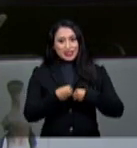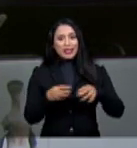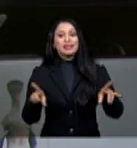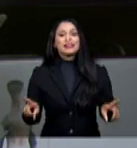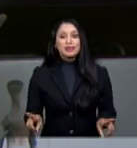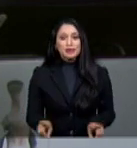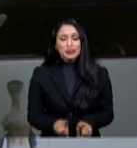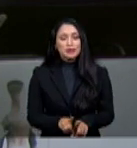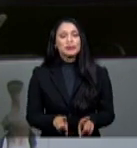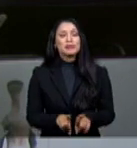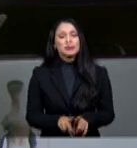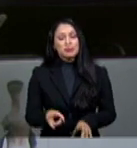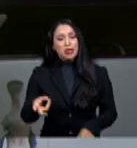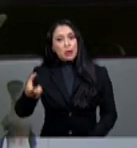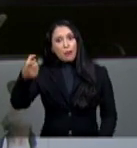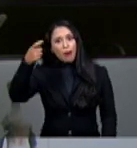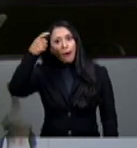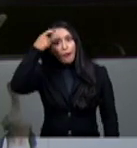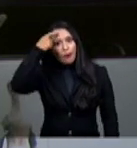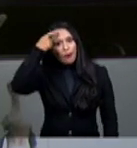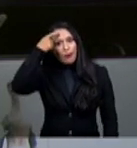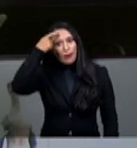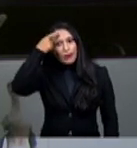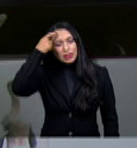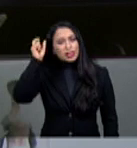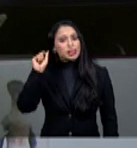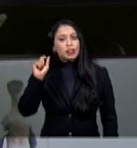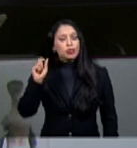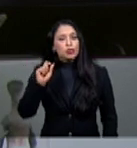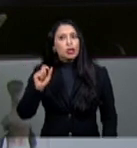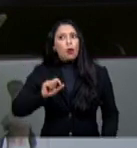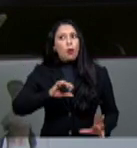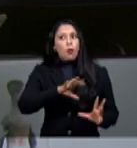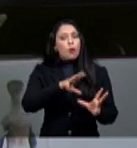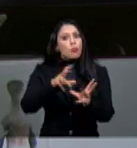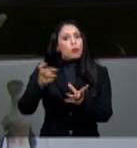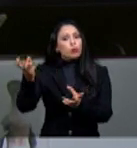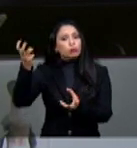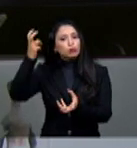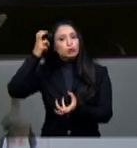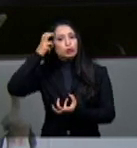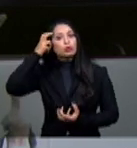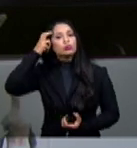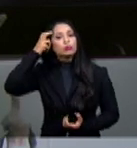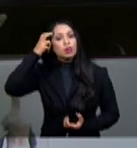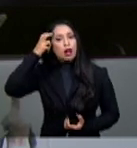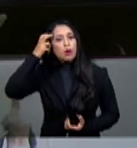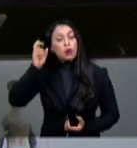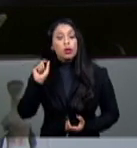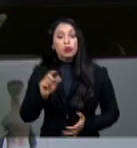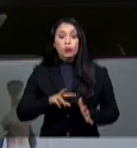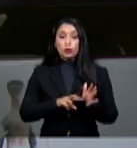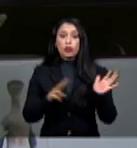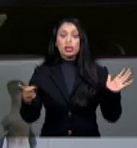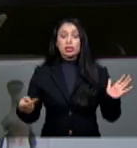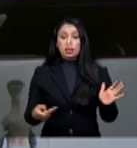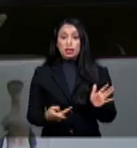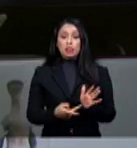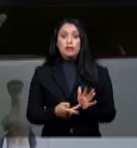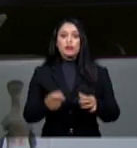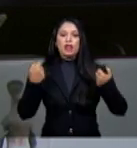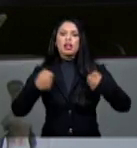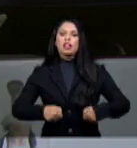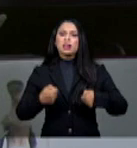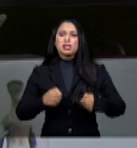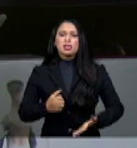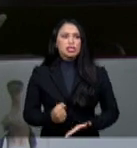também uma consciência muito aguda do que é o mundo cultural e do que significa a necessidade que